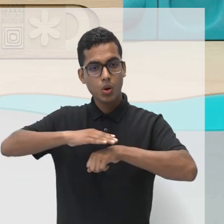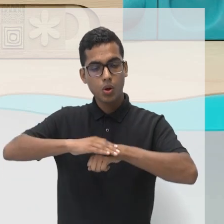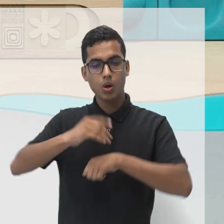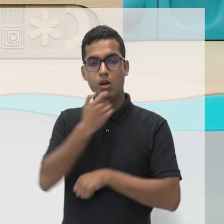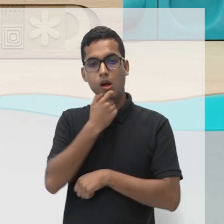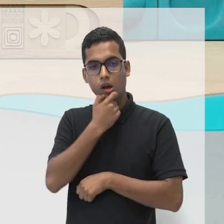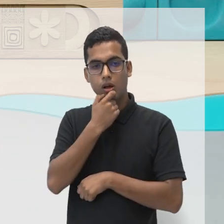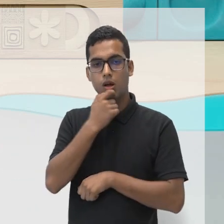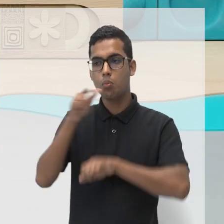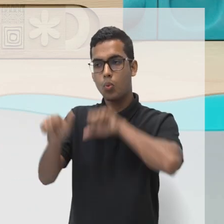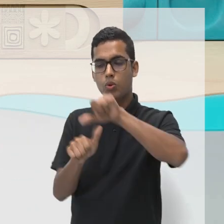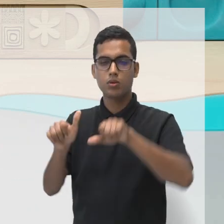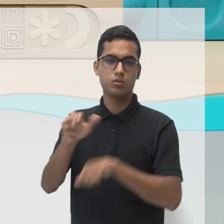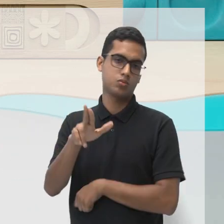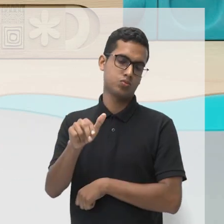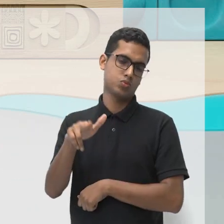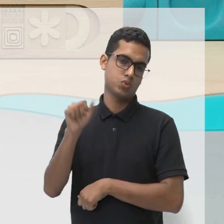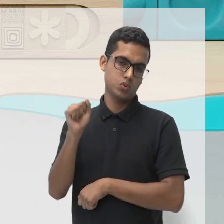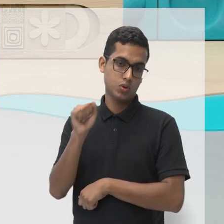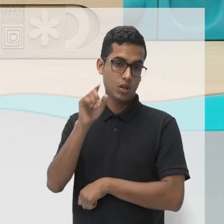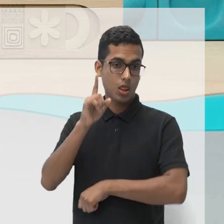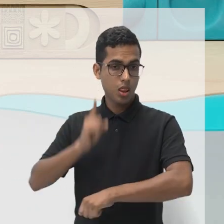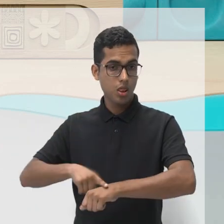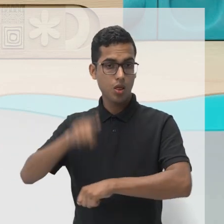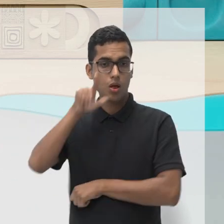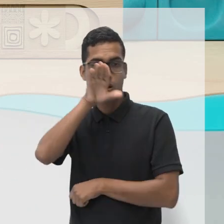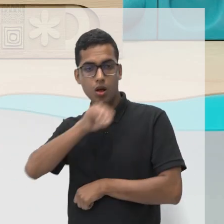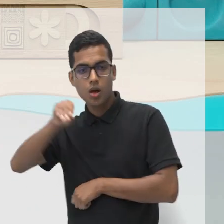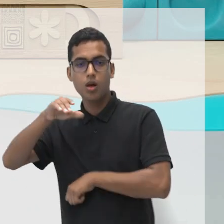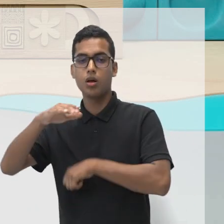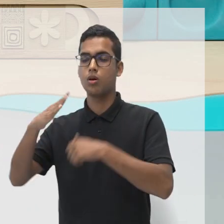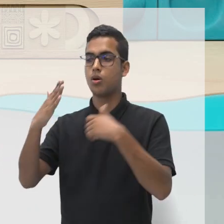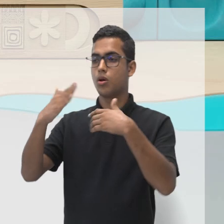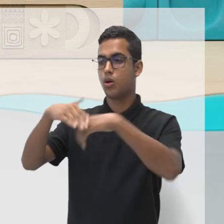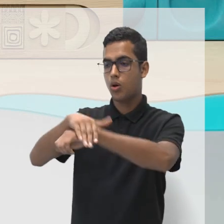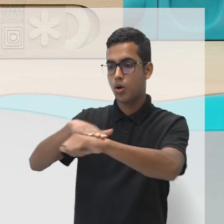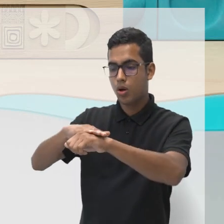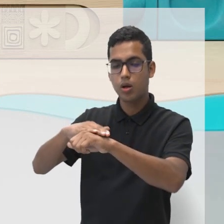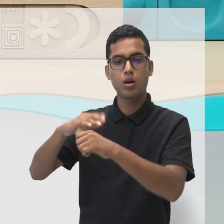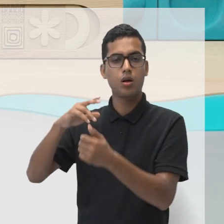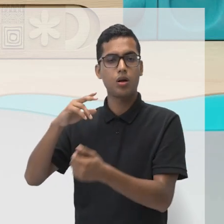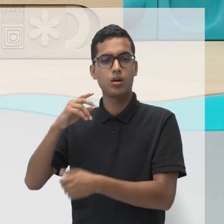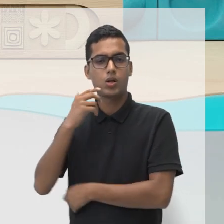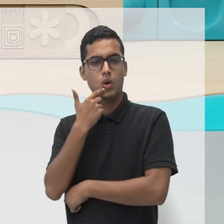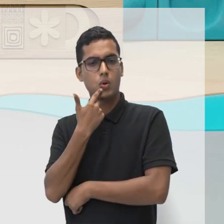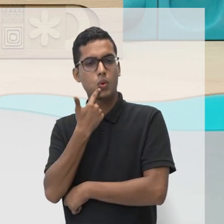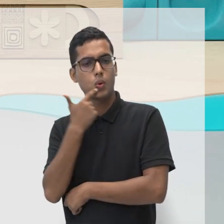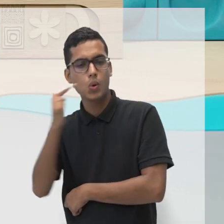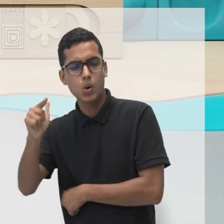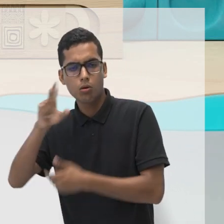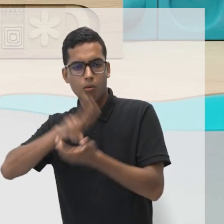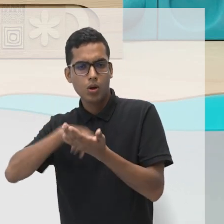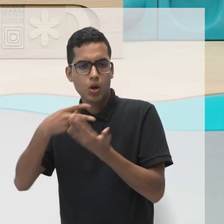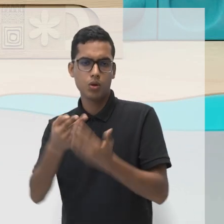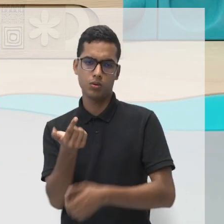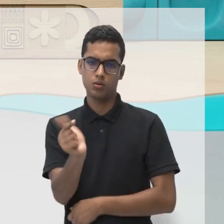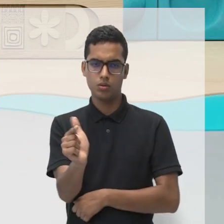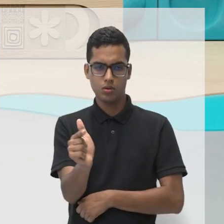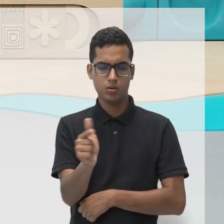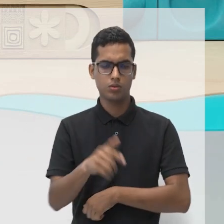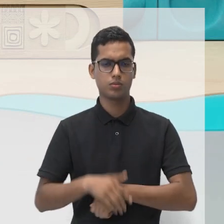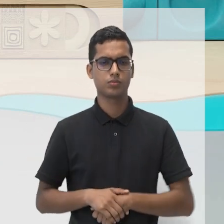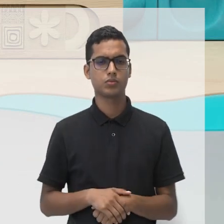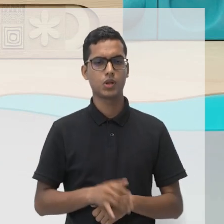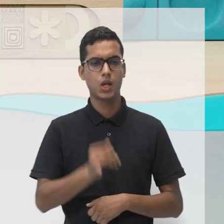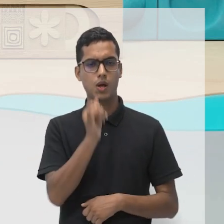inglesa não se traduz, tá? Então, o nome de vocês, quando for falar com inglês, qualquer coisa, qualquer situação como essa, ele não tem tradução.